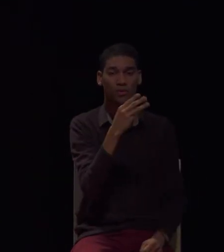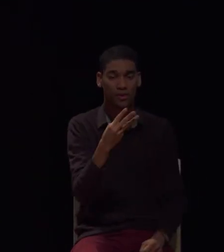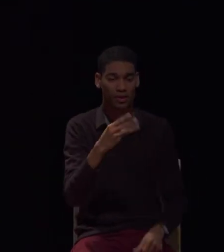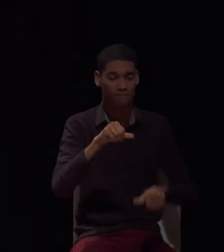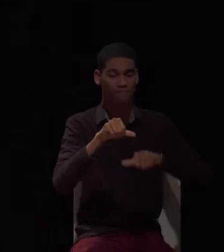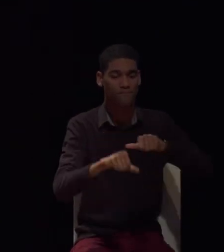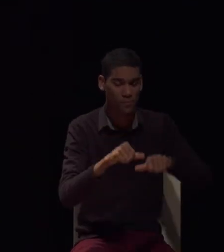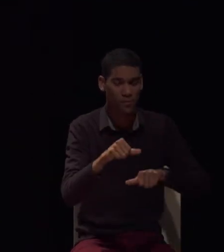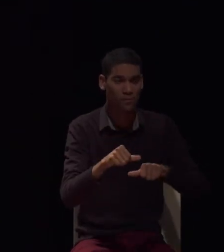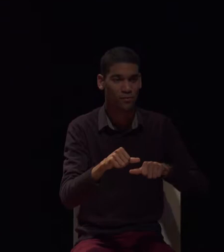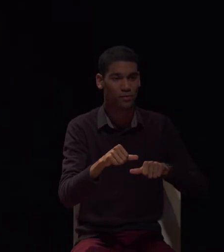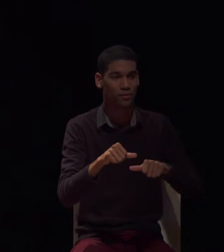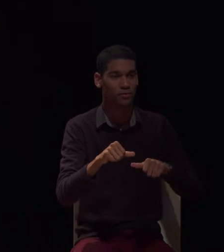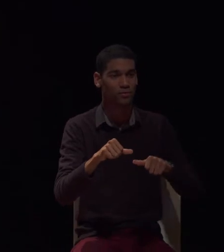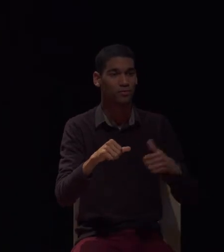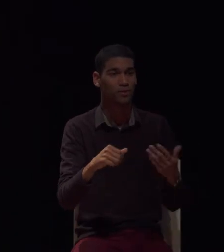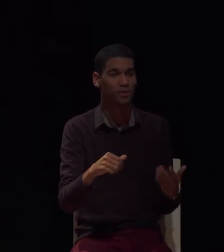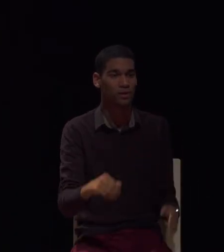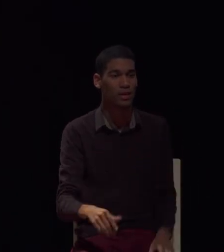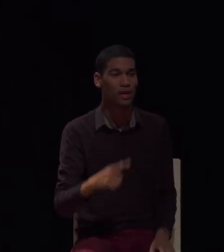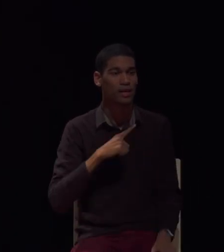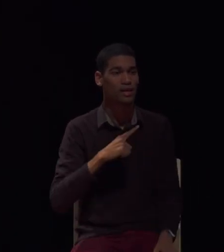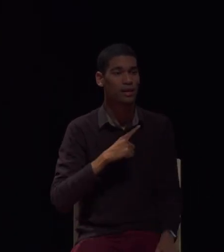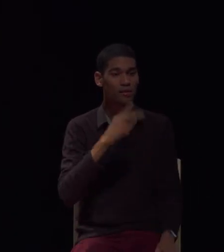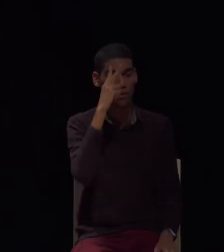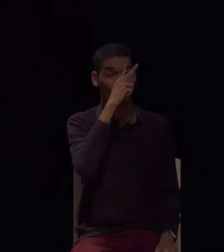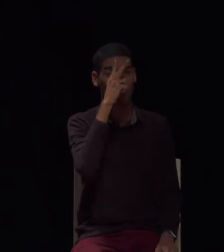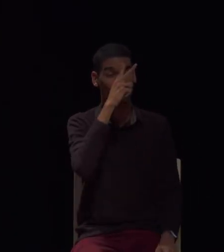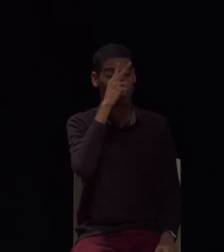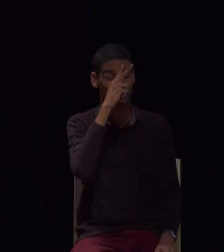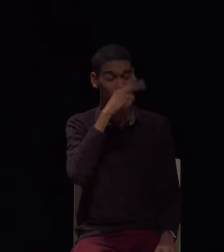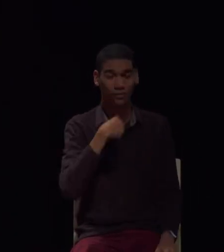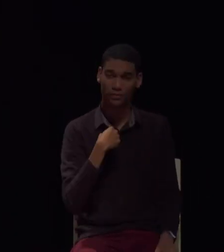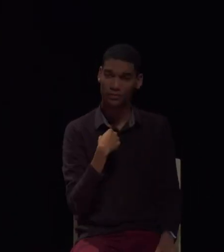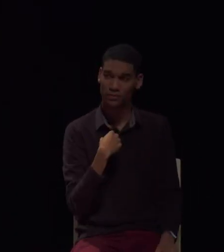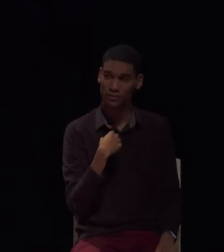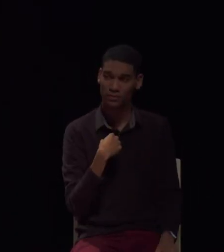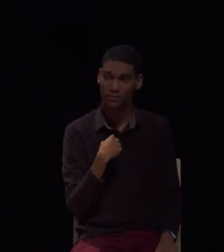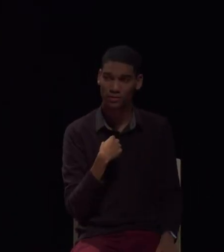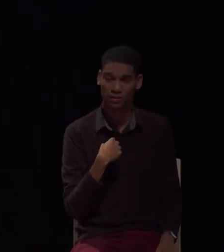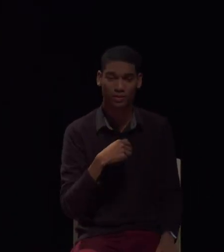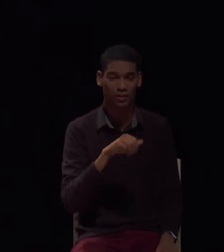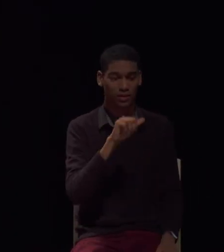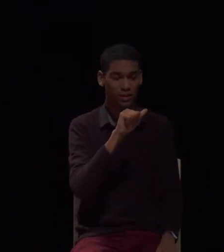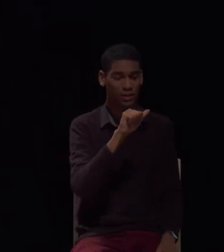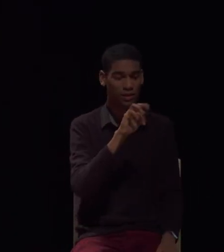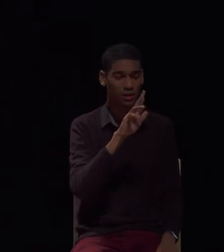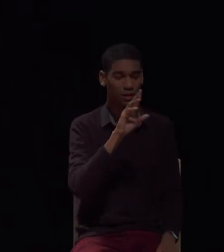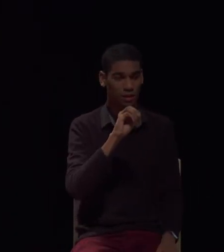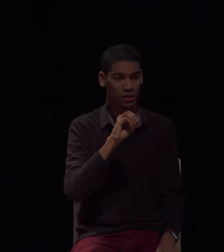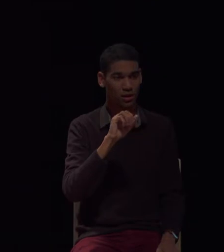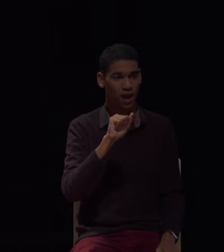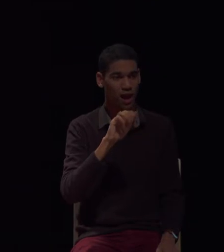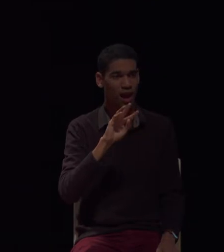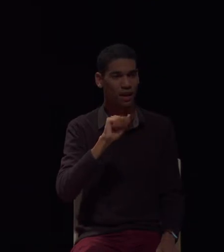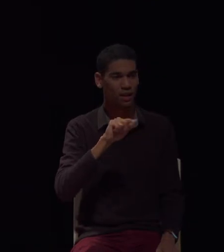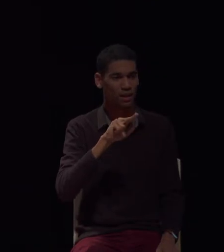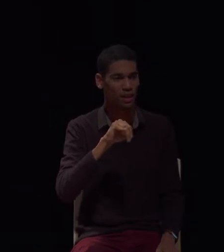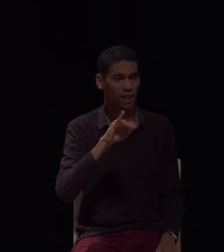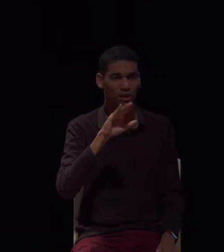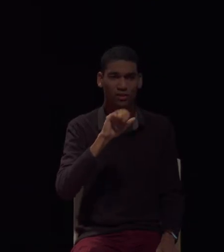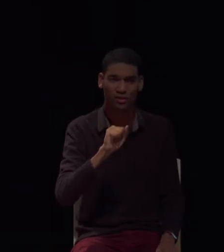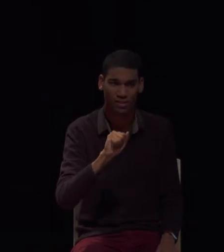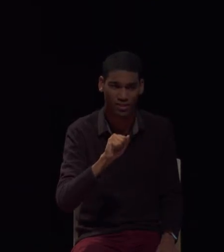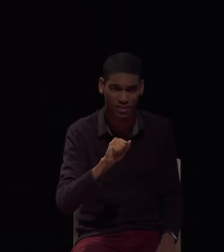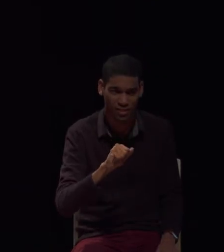isso me levou pra por uma história é a atlântica que tem a